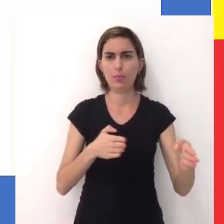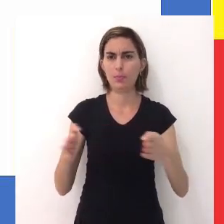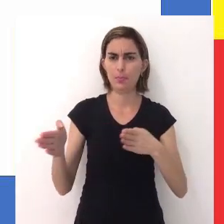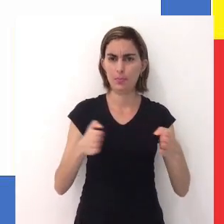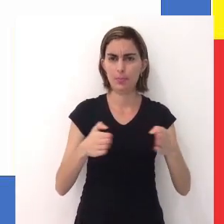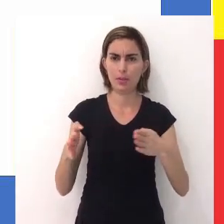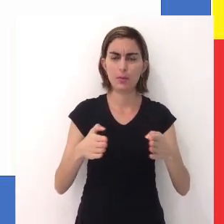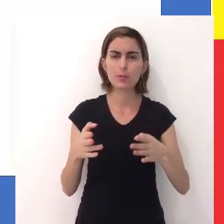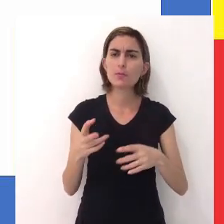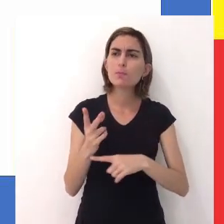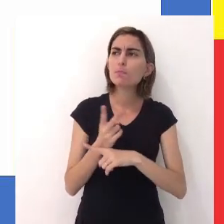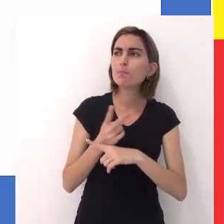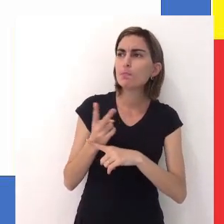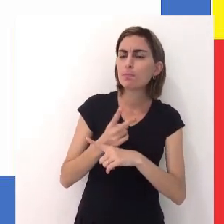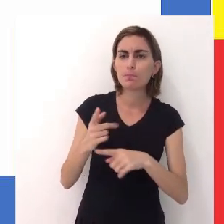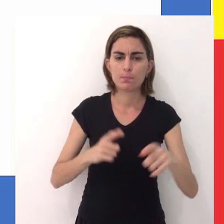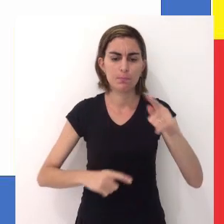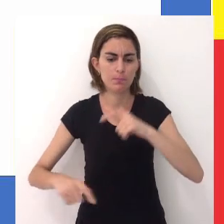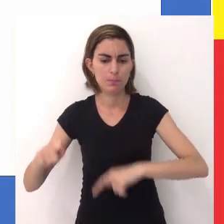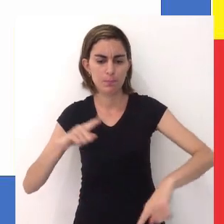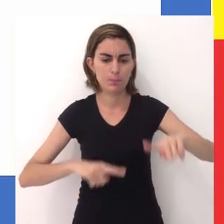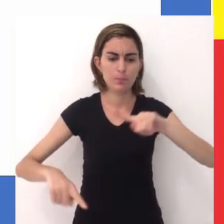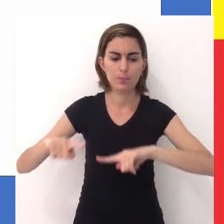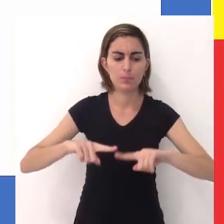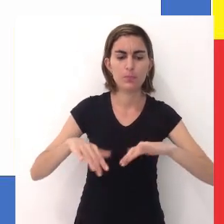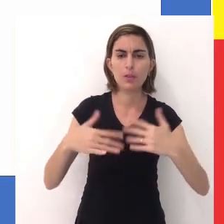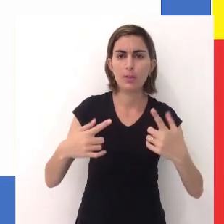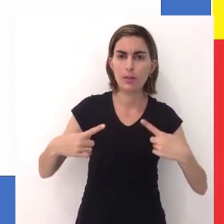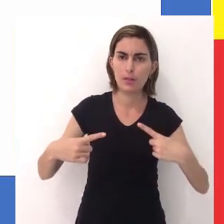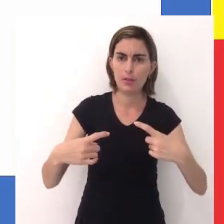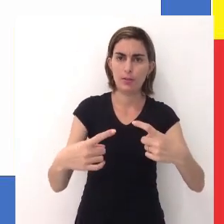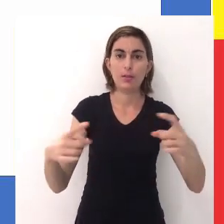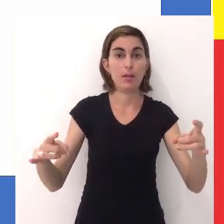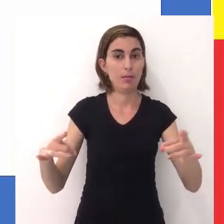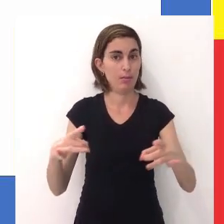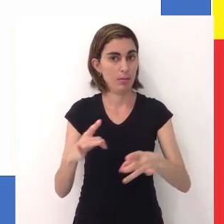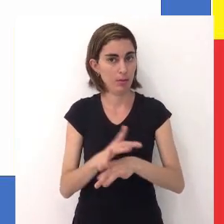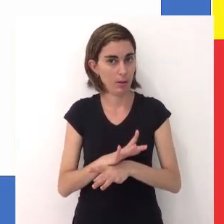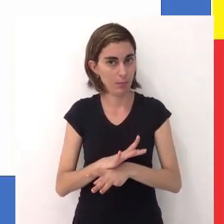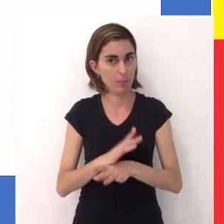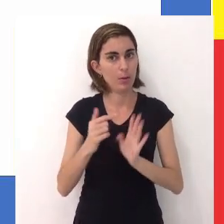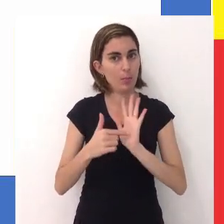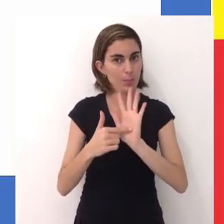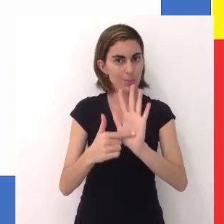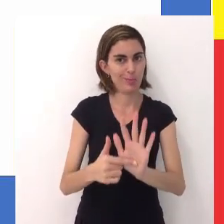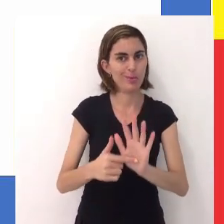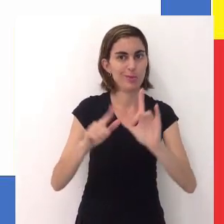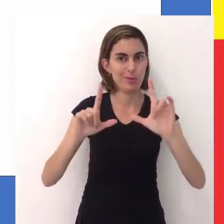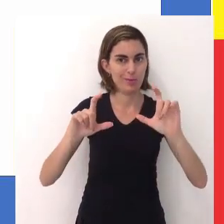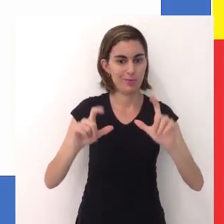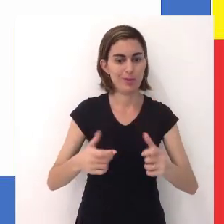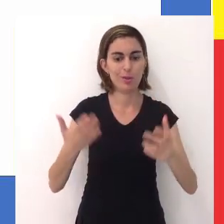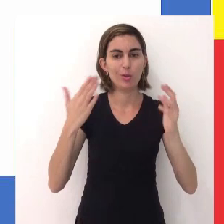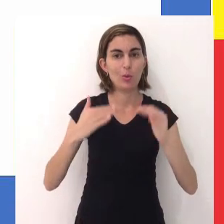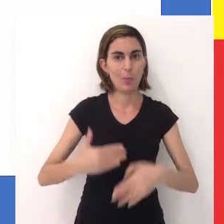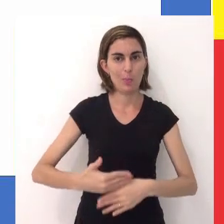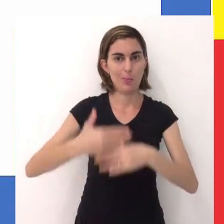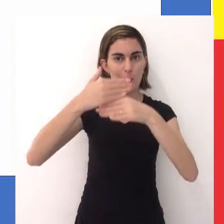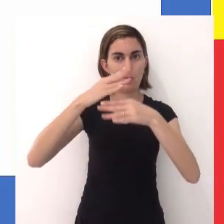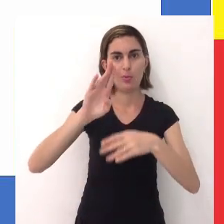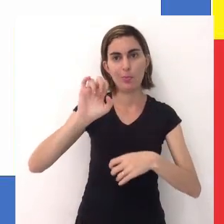aí de busca, né? De controle, e a guerra ela termina, como a gente mostrou na imagem anterior, o Muro de